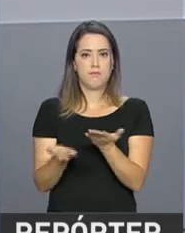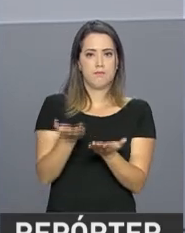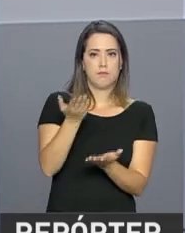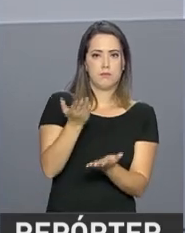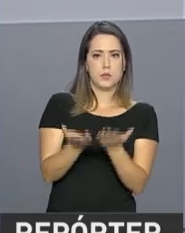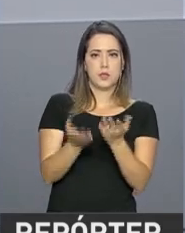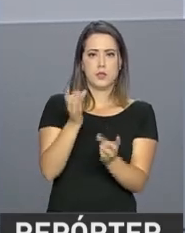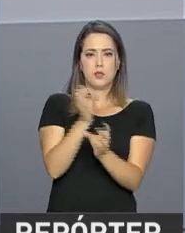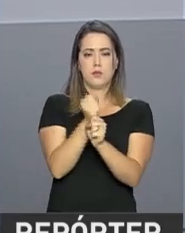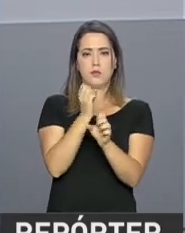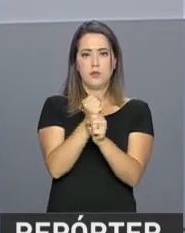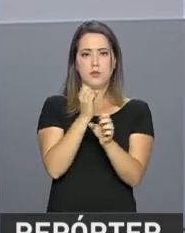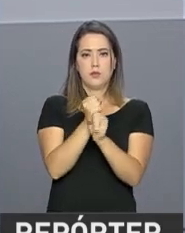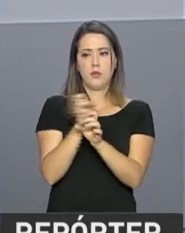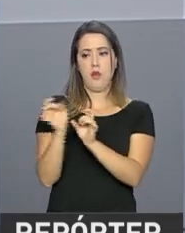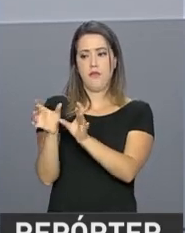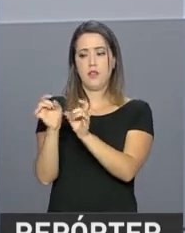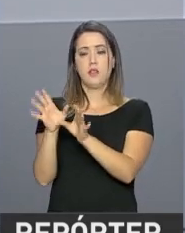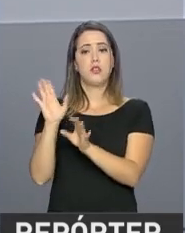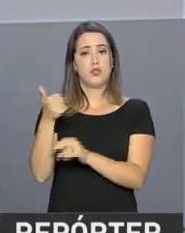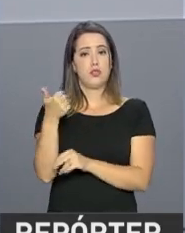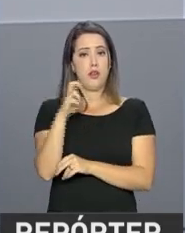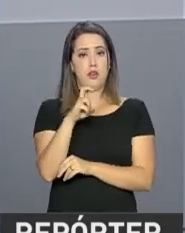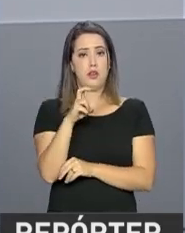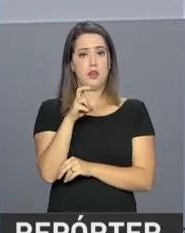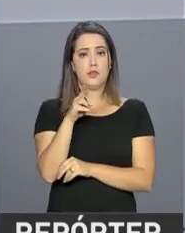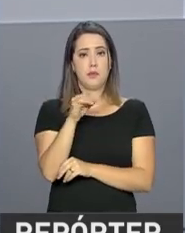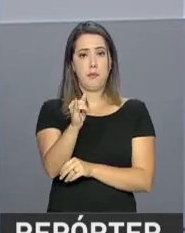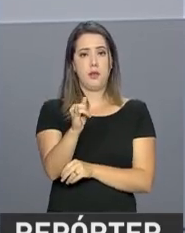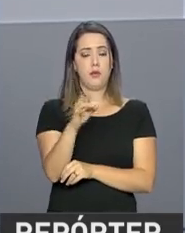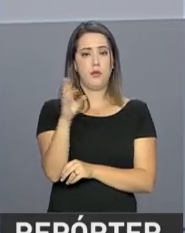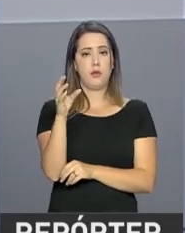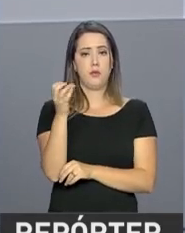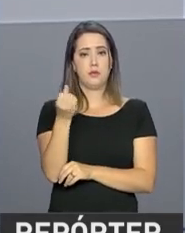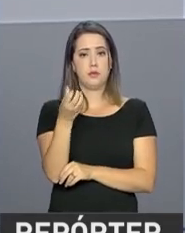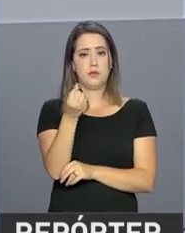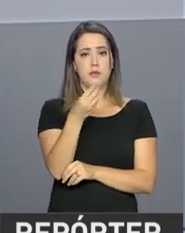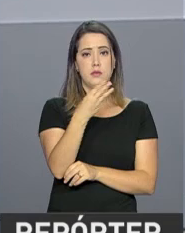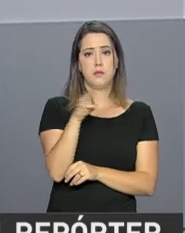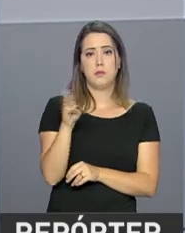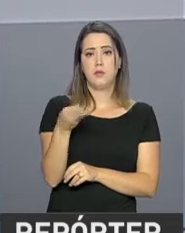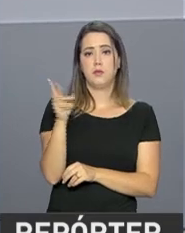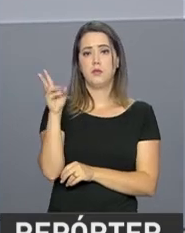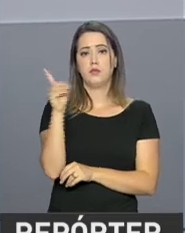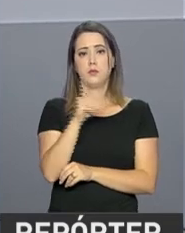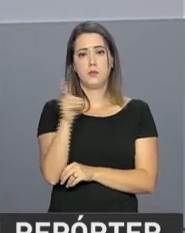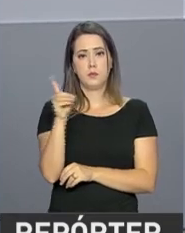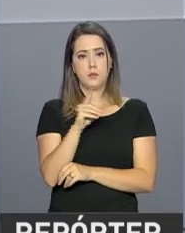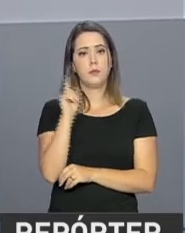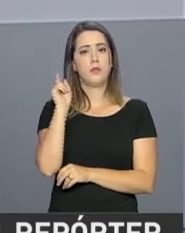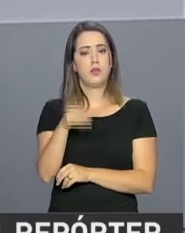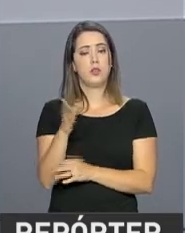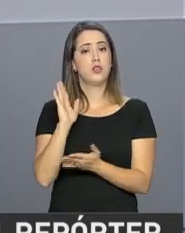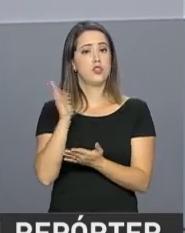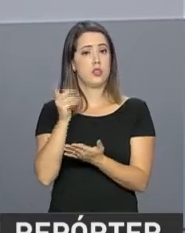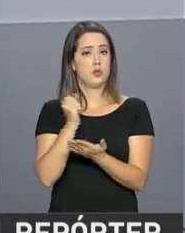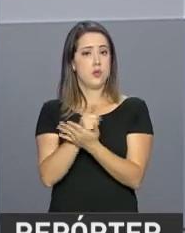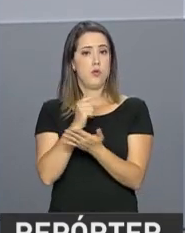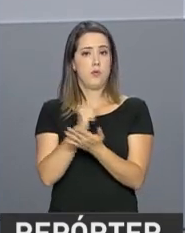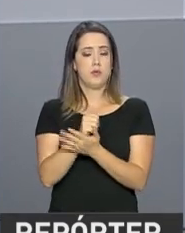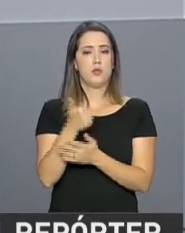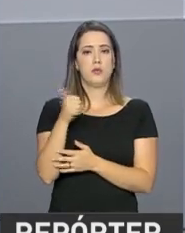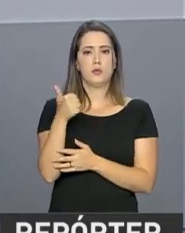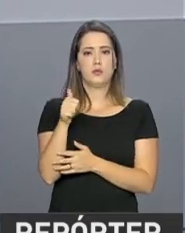mês as vendas brasileiras para o exterior já somam 15 bilhões 663 milhões de dólares já as